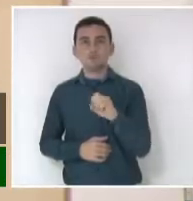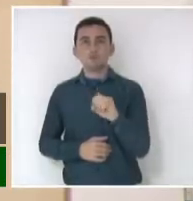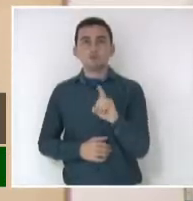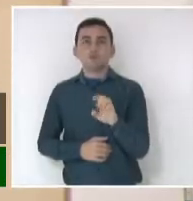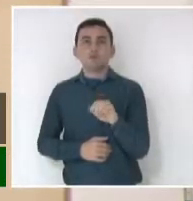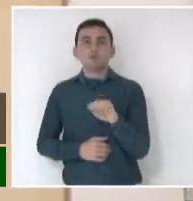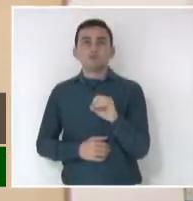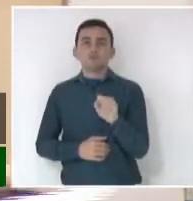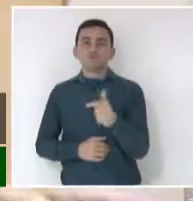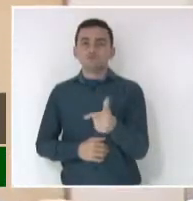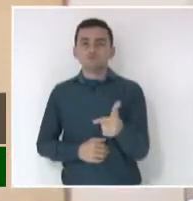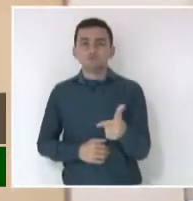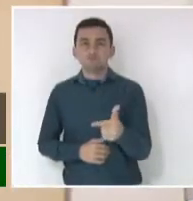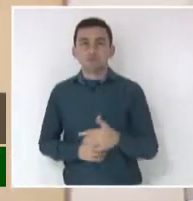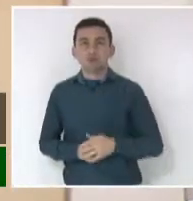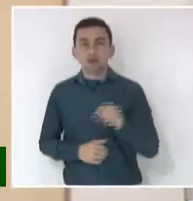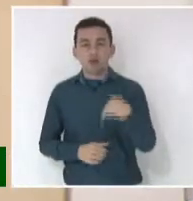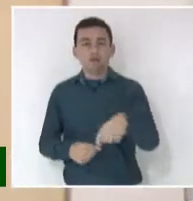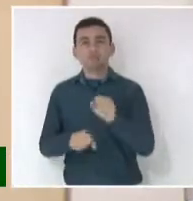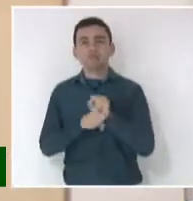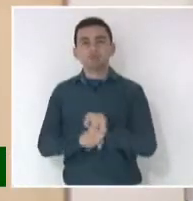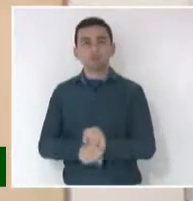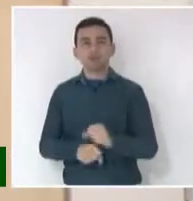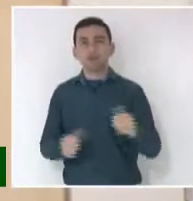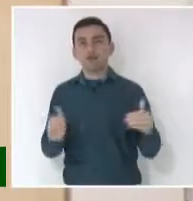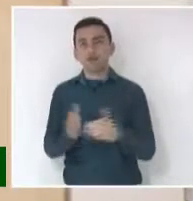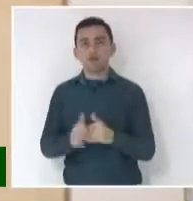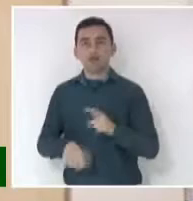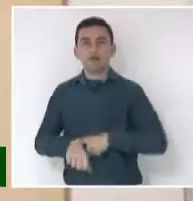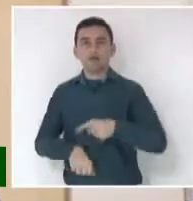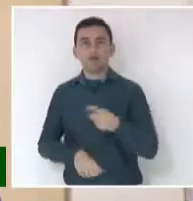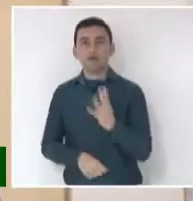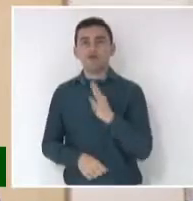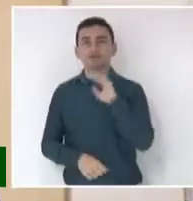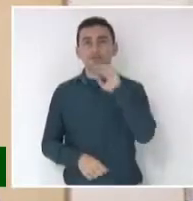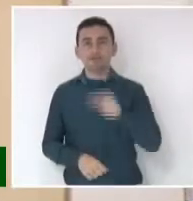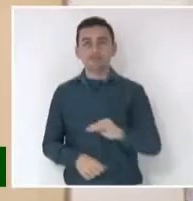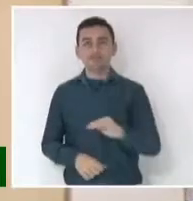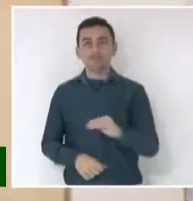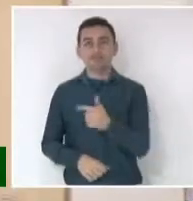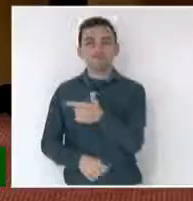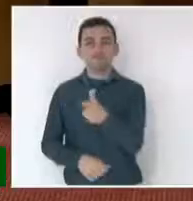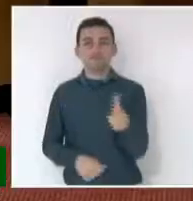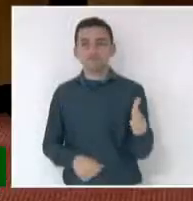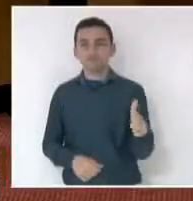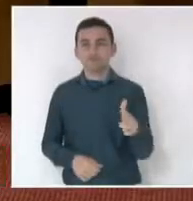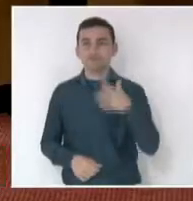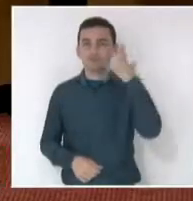também não. Essa sessão está suspensa até às 16 horas, por falta de oradores. Obrigado.